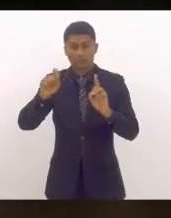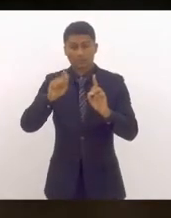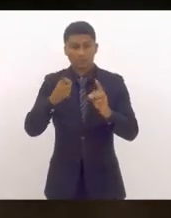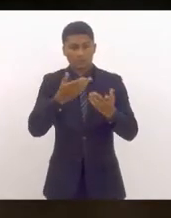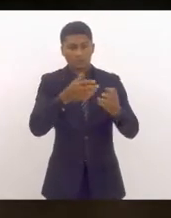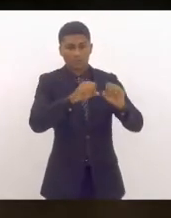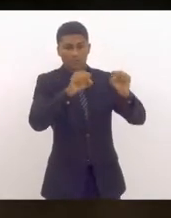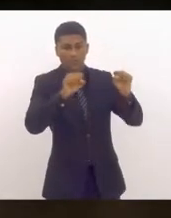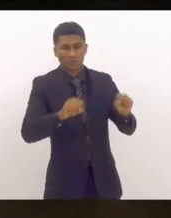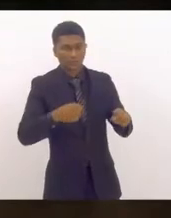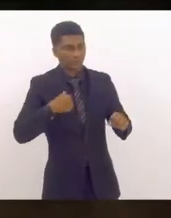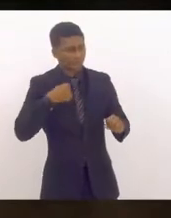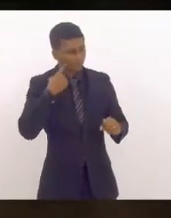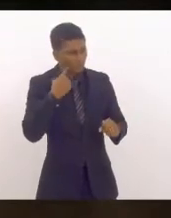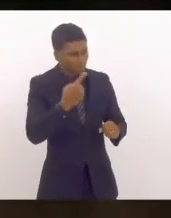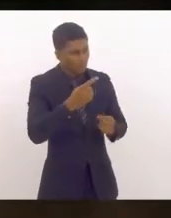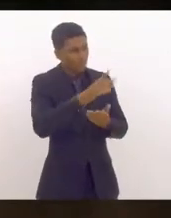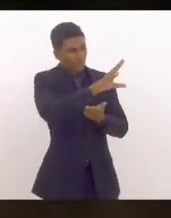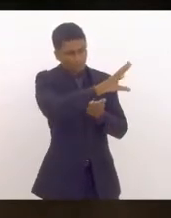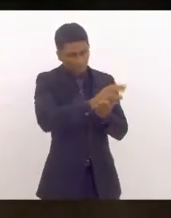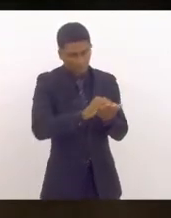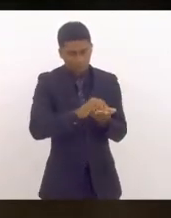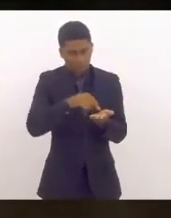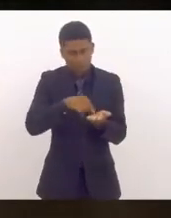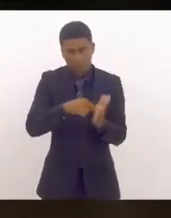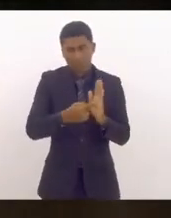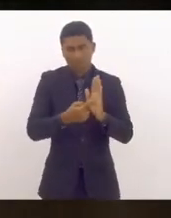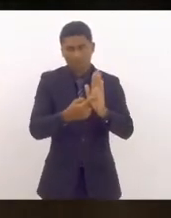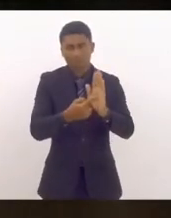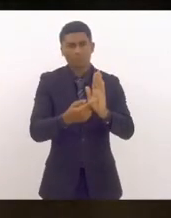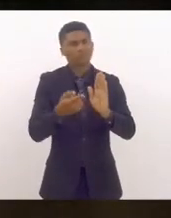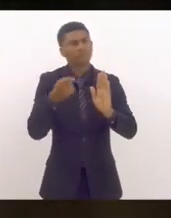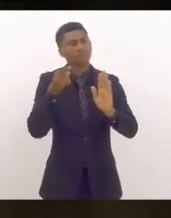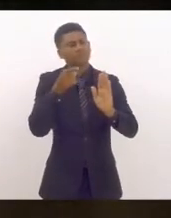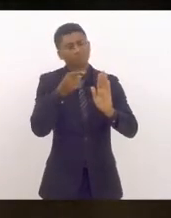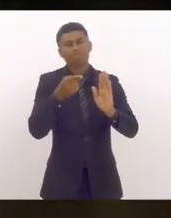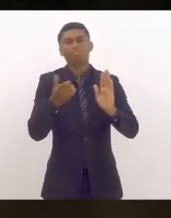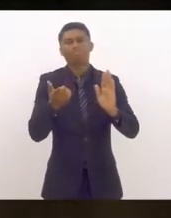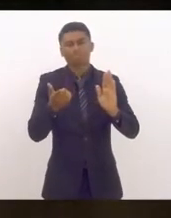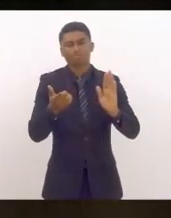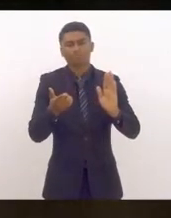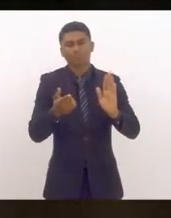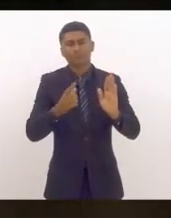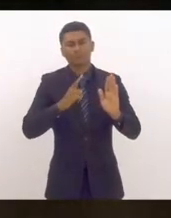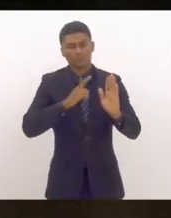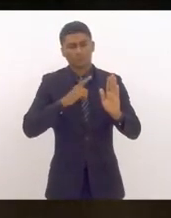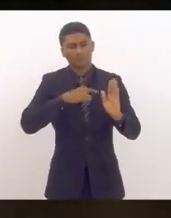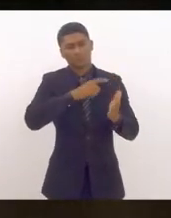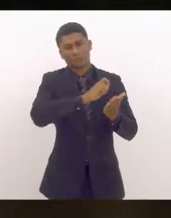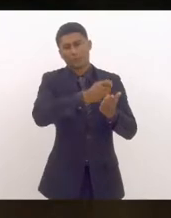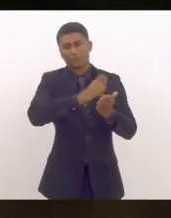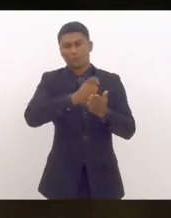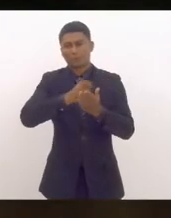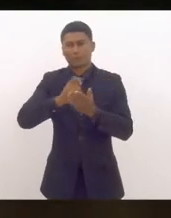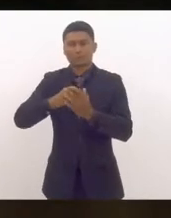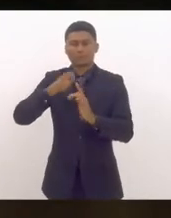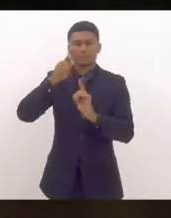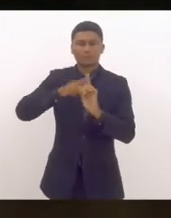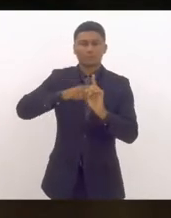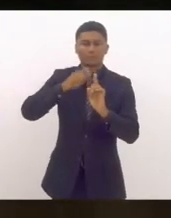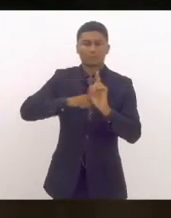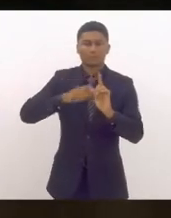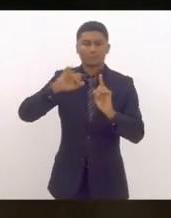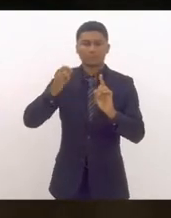que registra a programação de empenho, liquidação e pagamento no mês de julho de